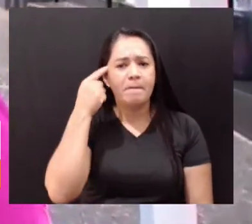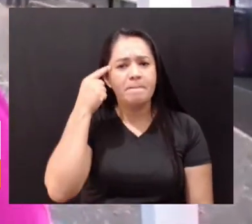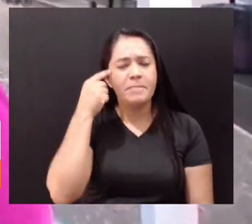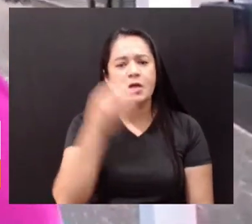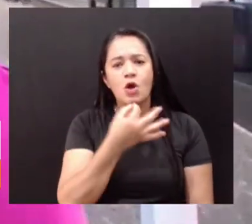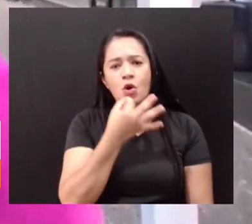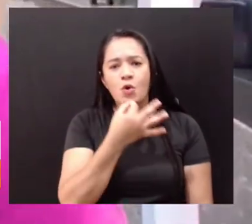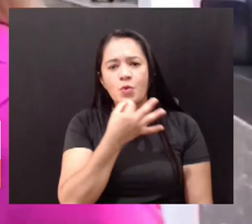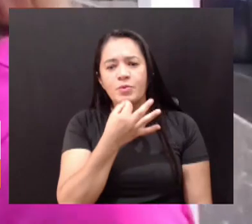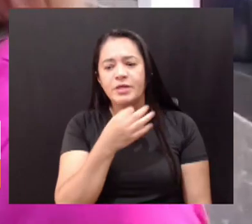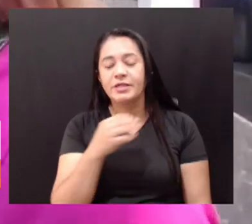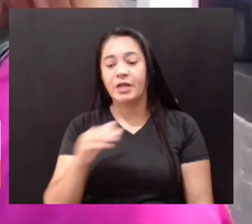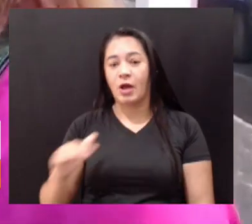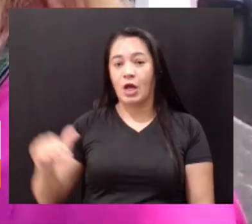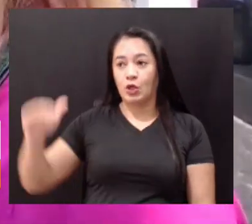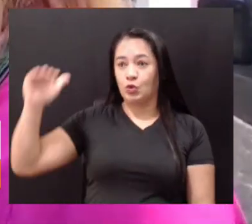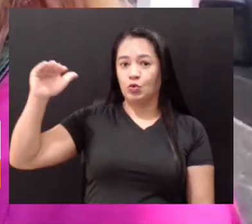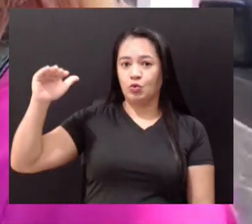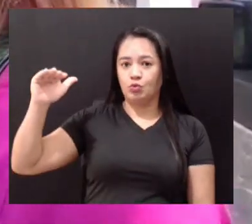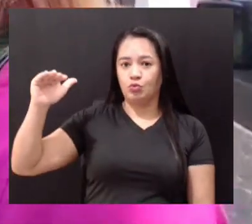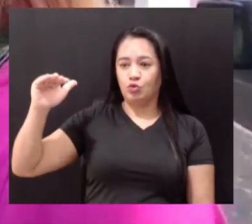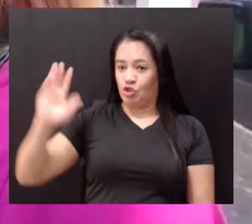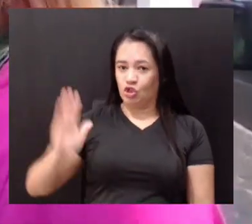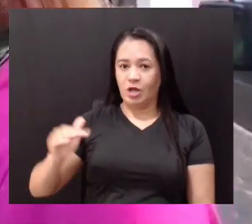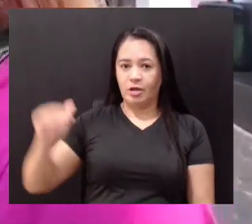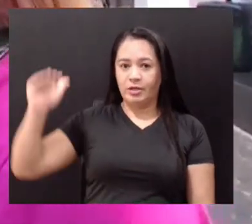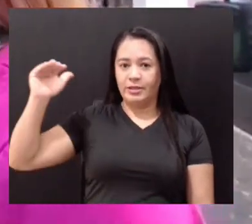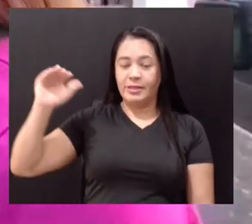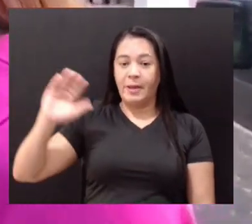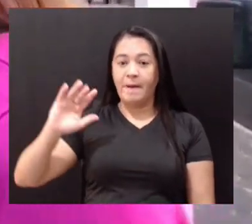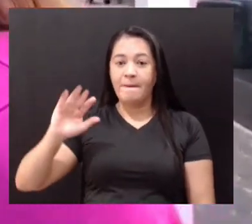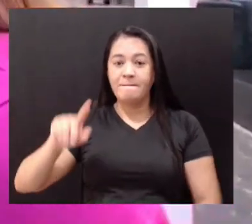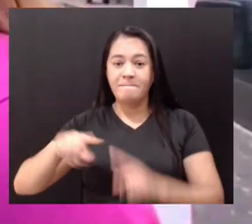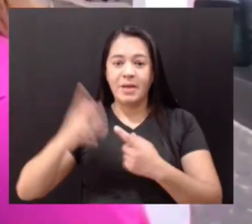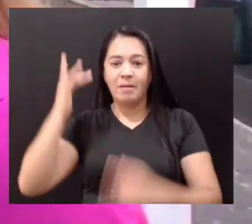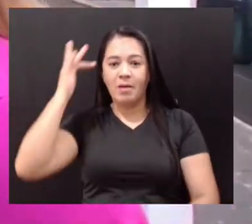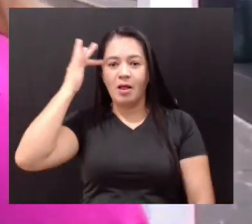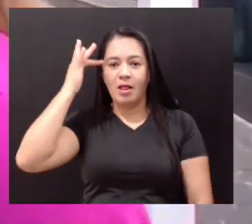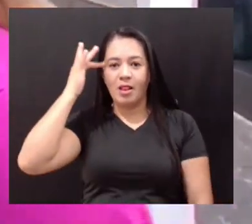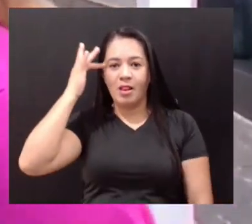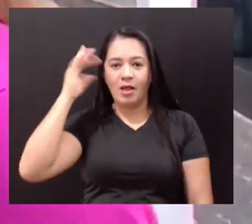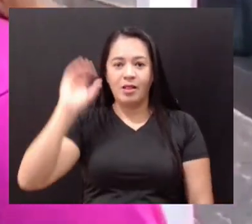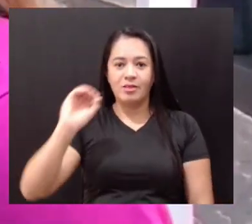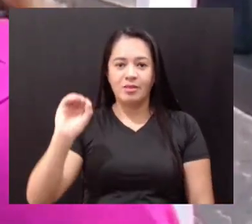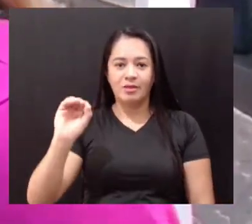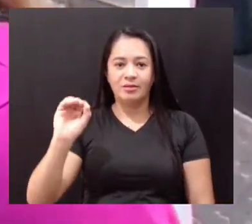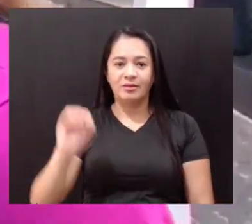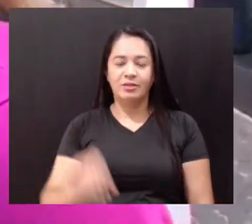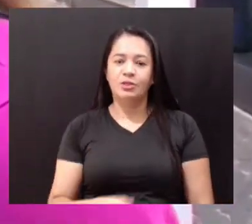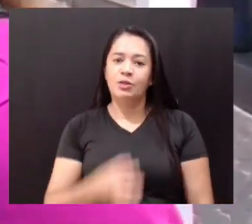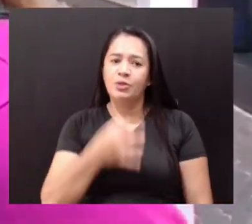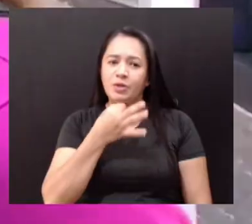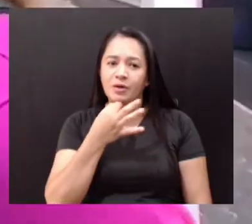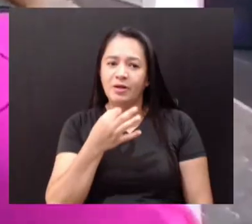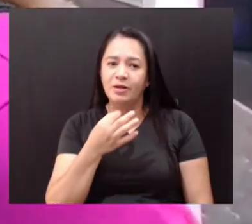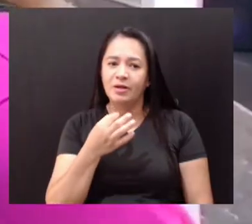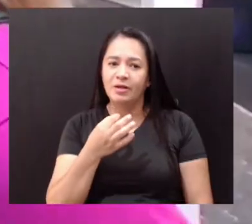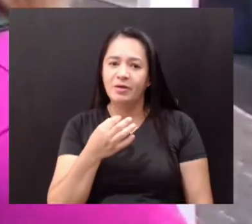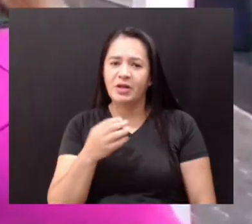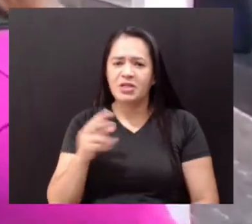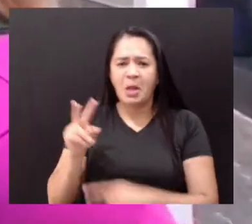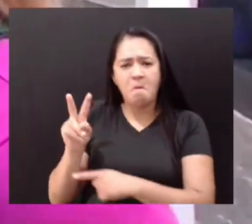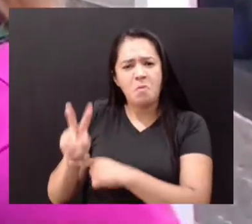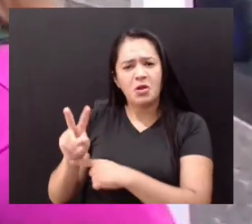que cresceram, mas não amadureceram ainda? Eu acho que às vezes é muita proteção dos pais.